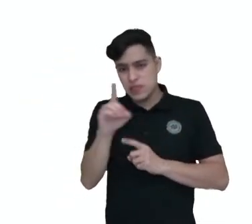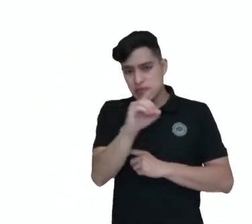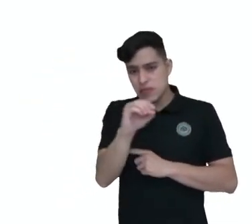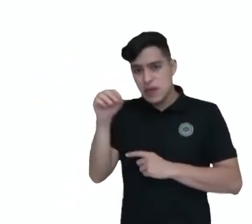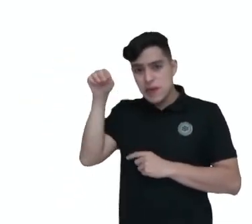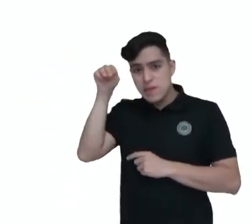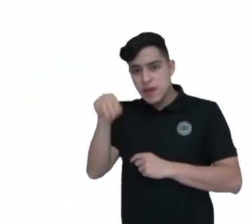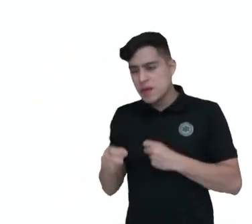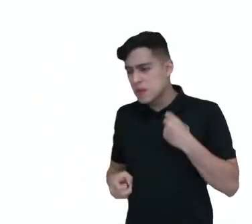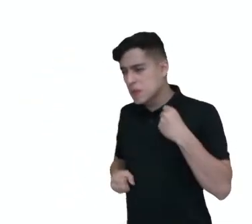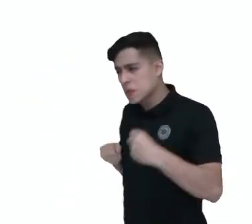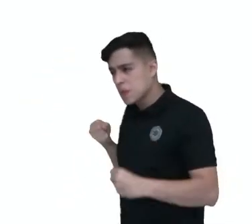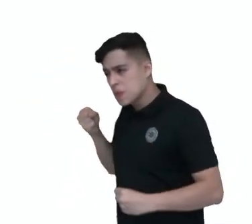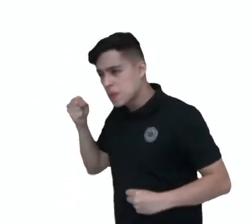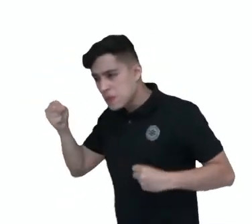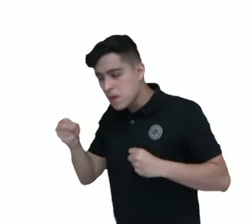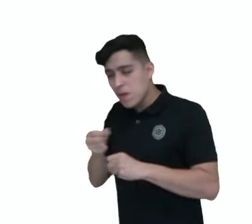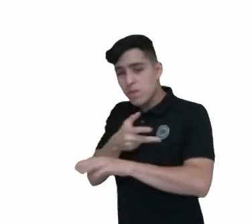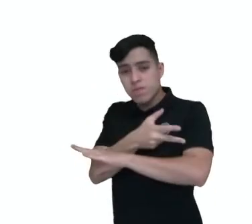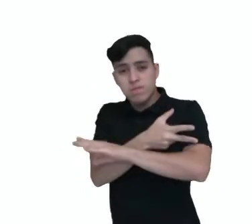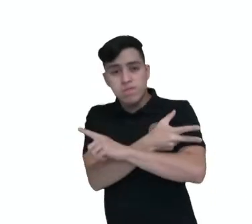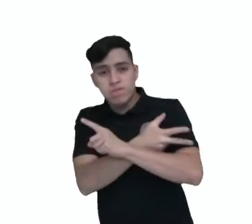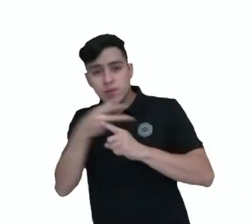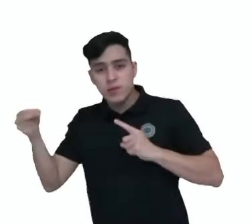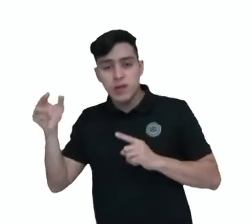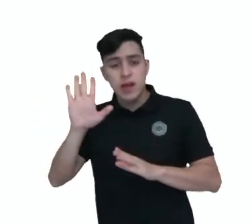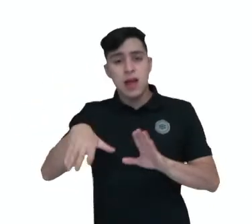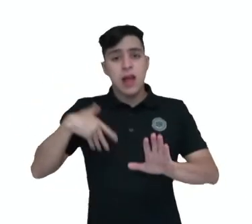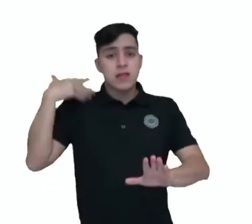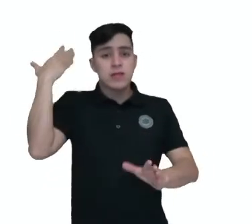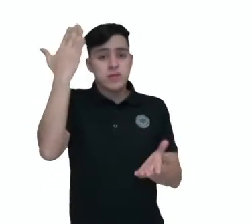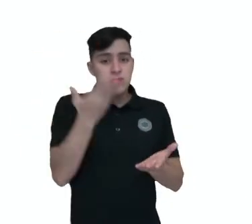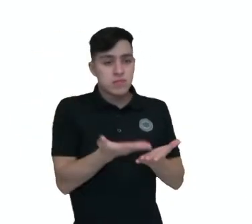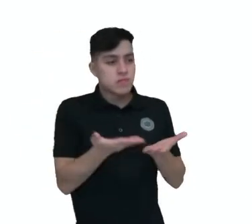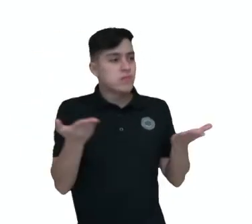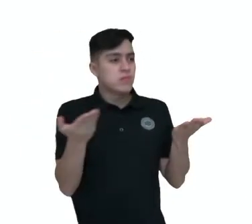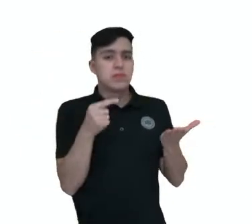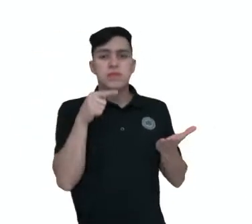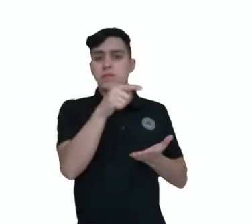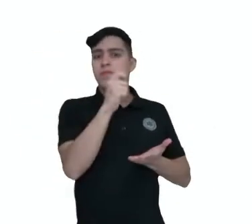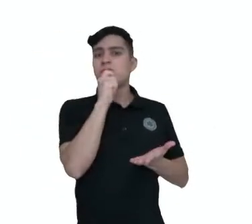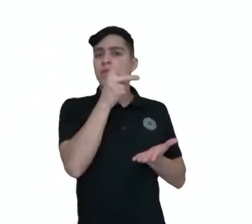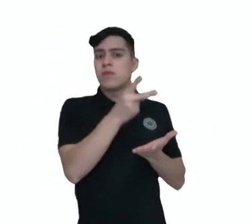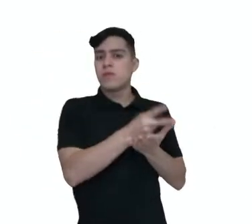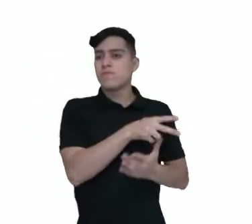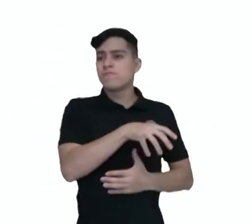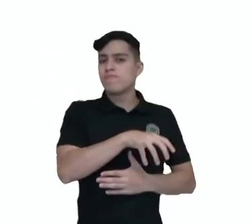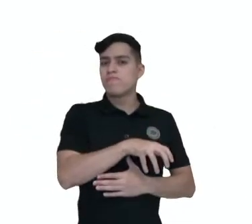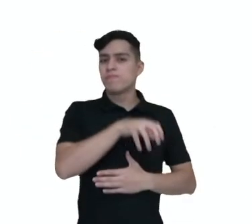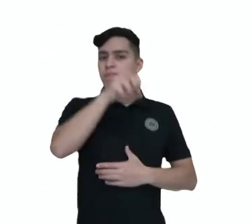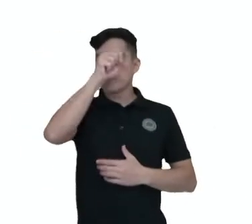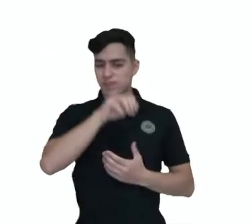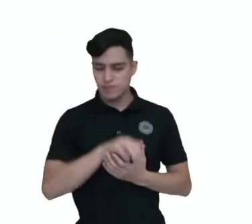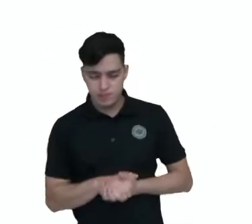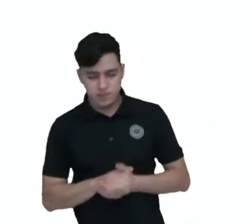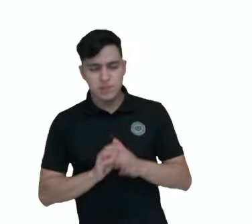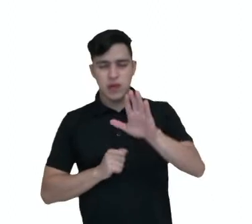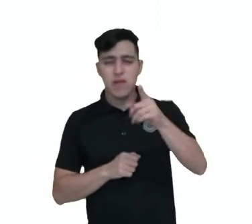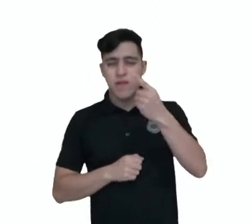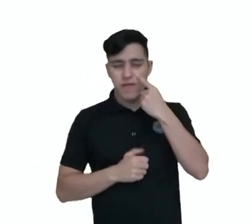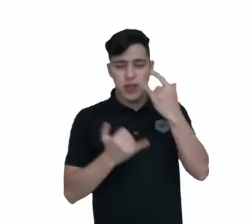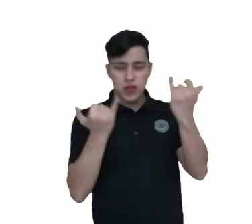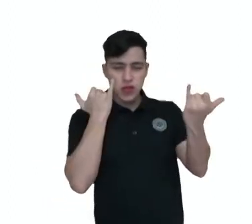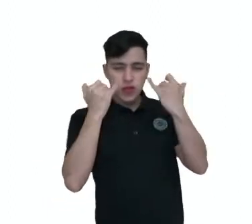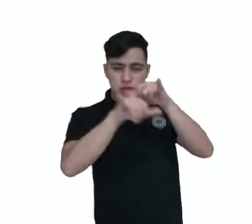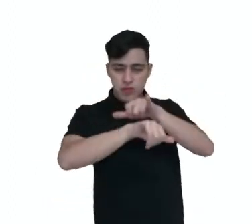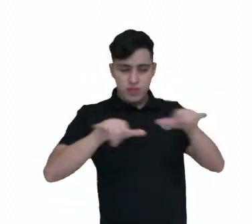em 2019, ainda permanece de pé. Vamos ler a notícia. Quebrando os limites de